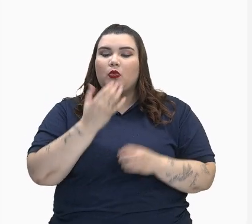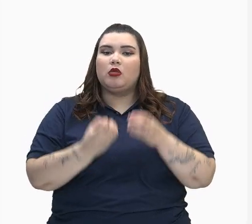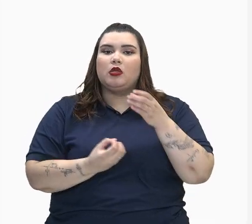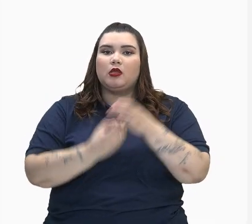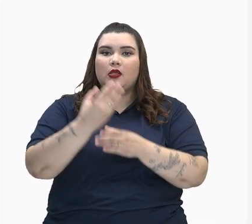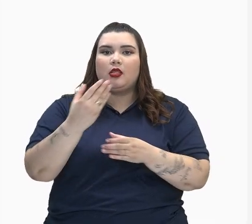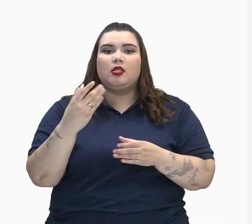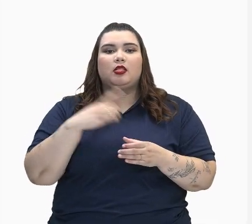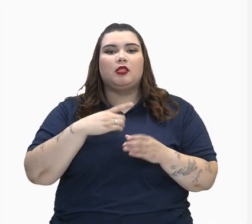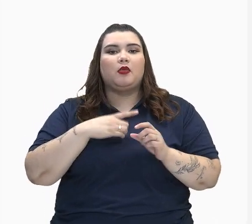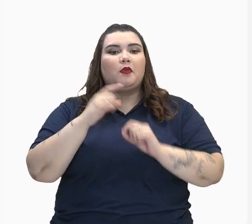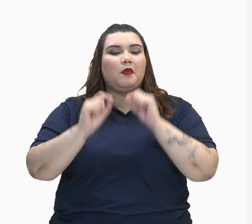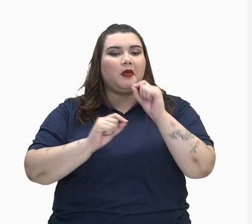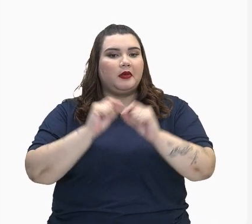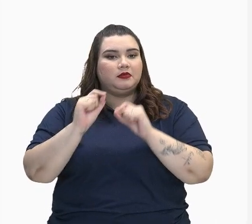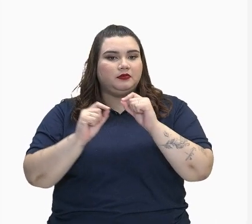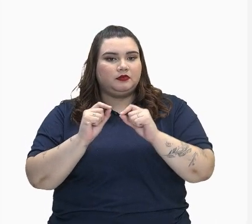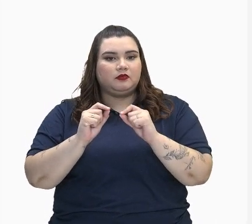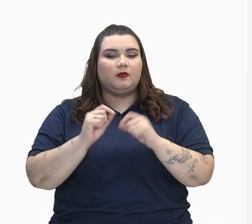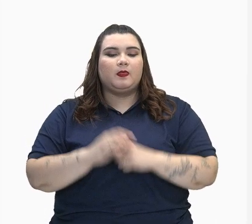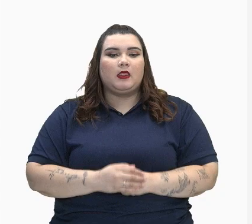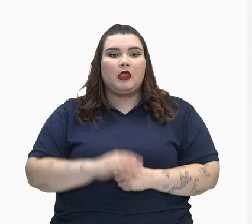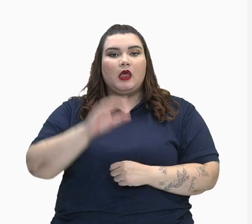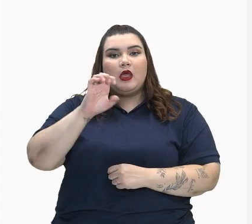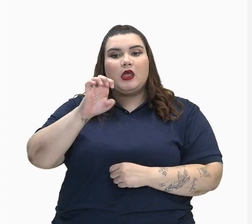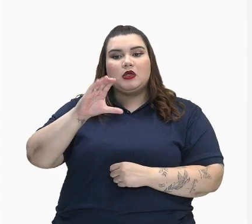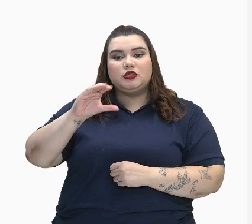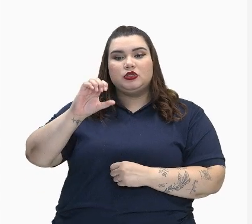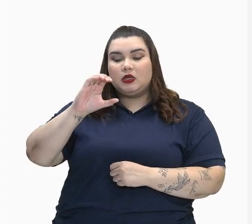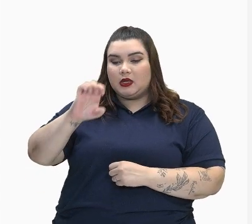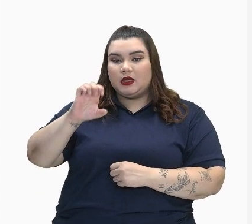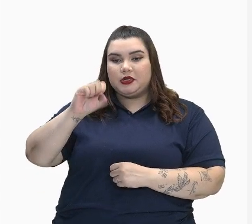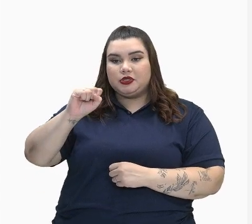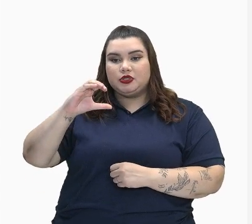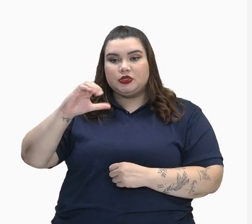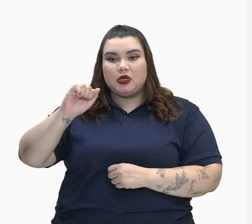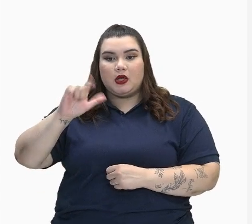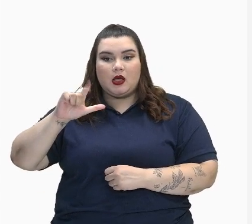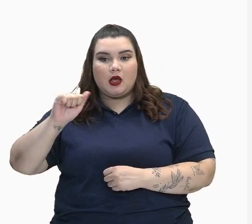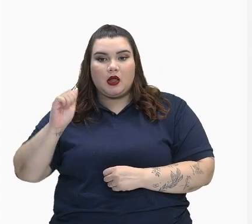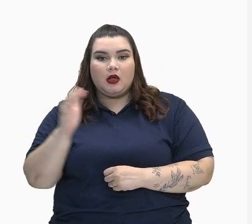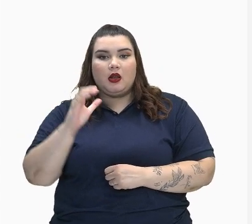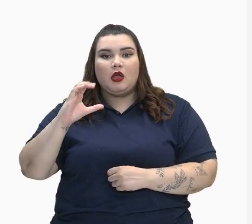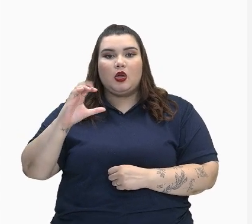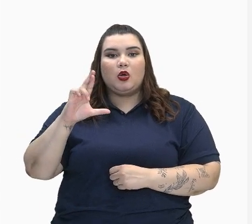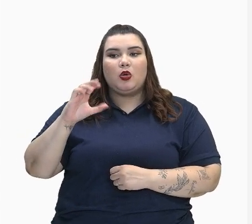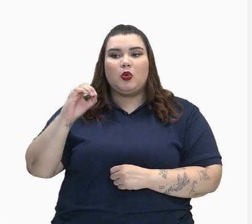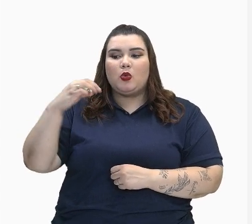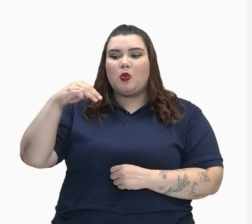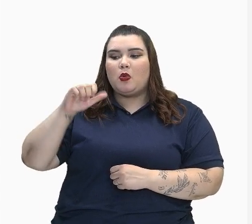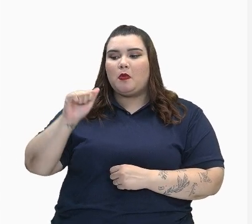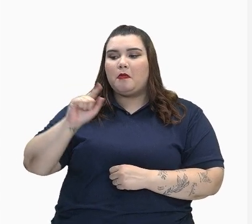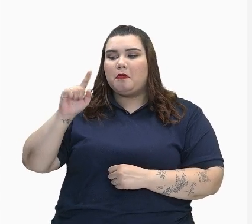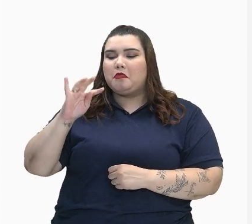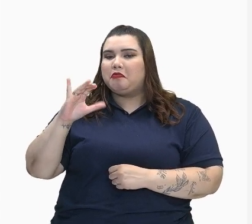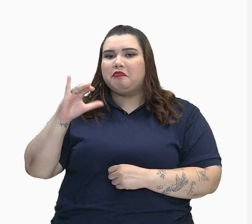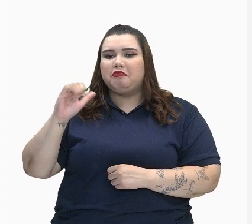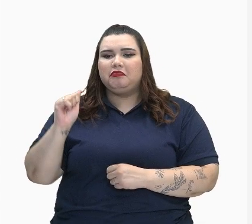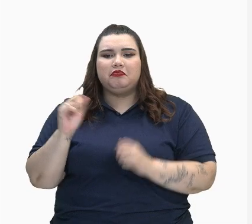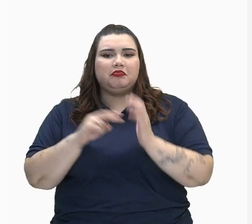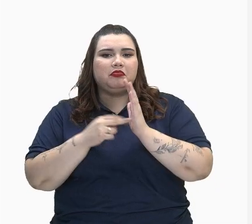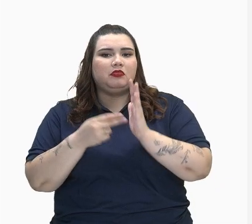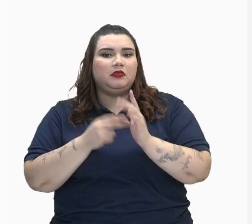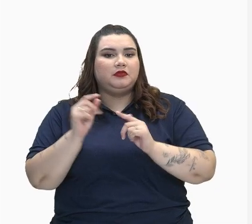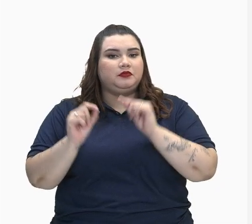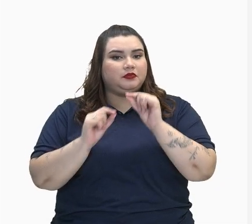nós temos o quê? A escala cromática, né? Então, o que é essa escala cromática?